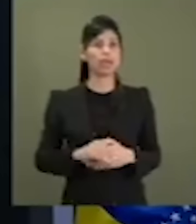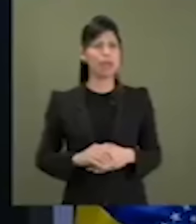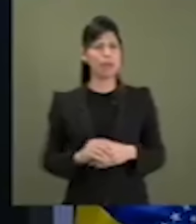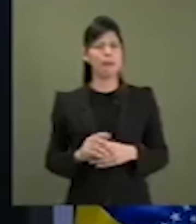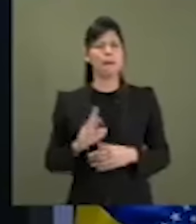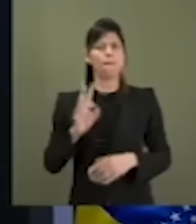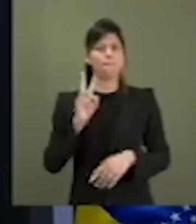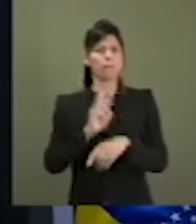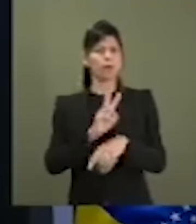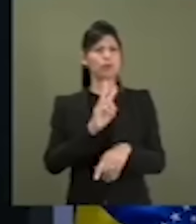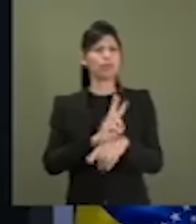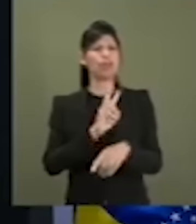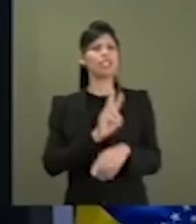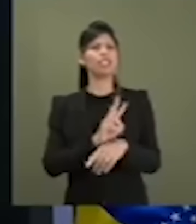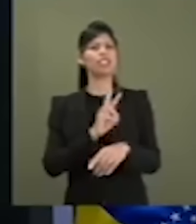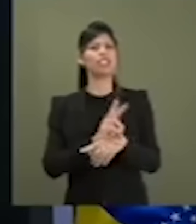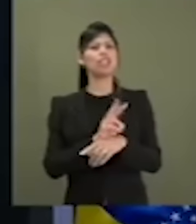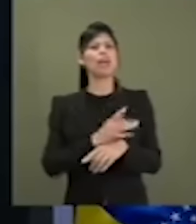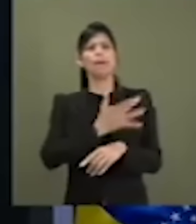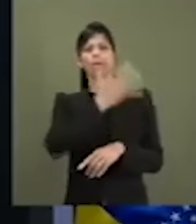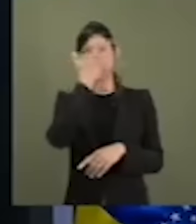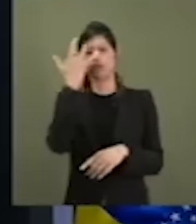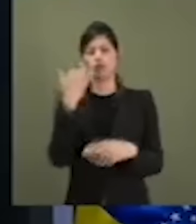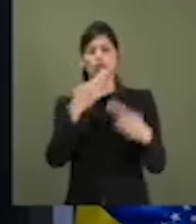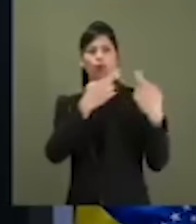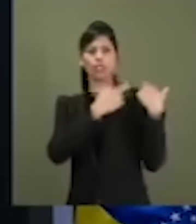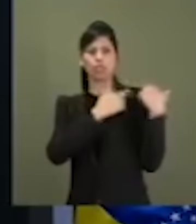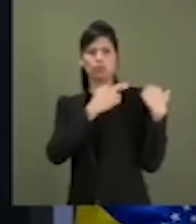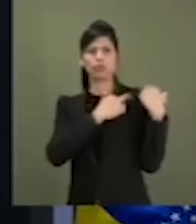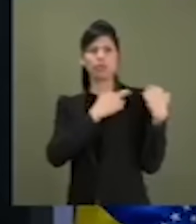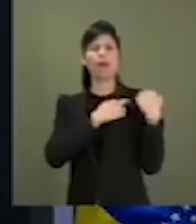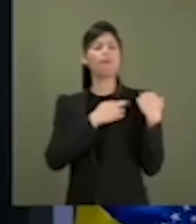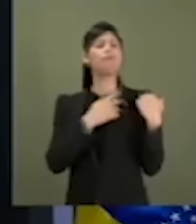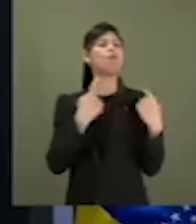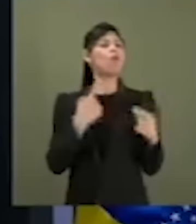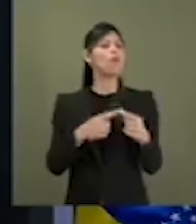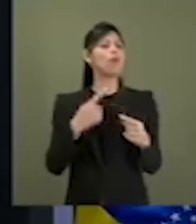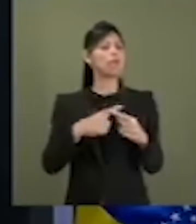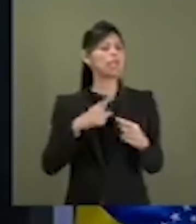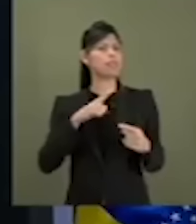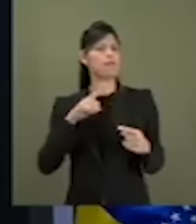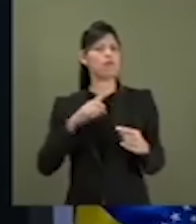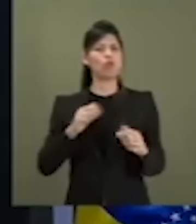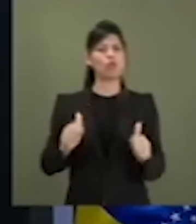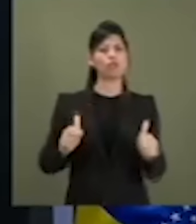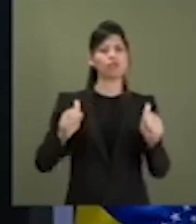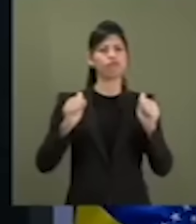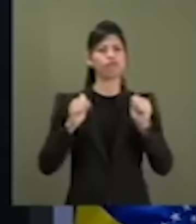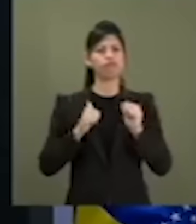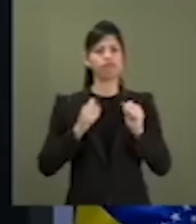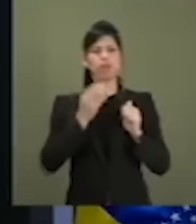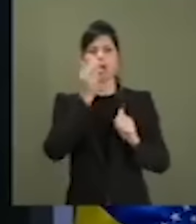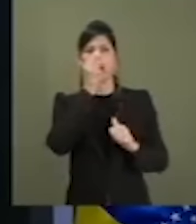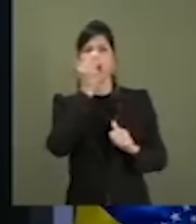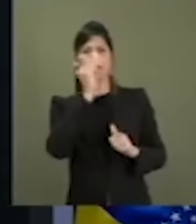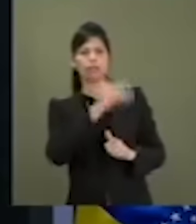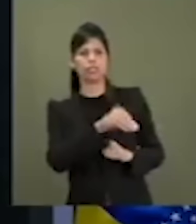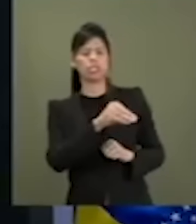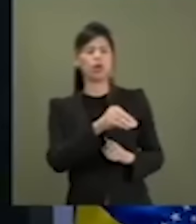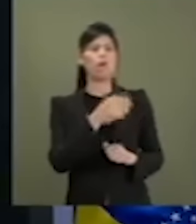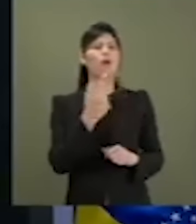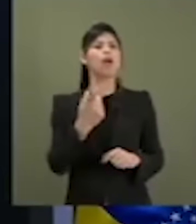responsáveis por omissão que levou à depredação, que levou à violência contra